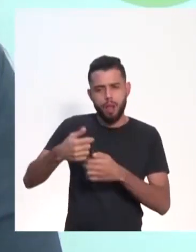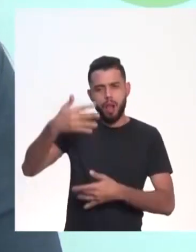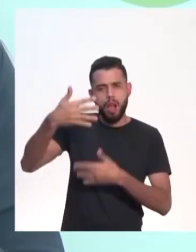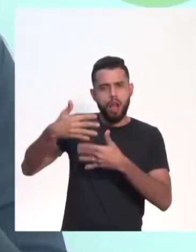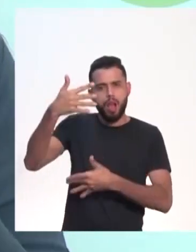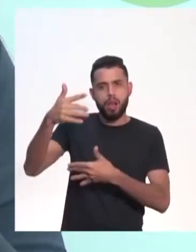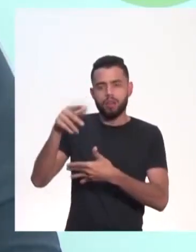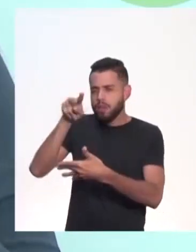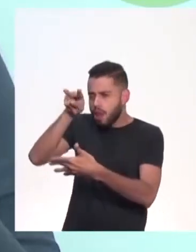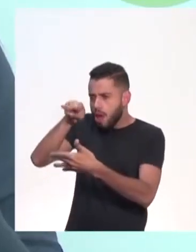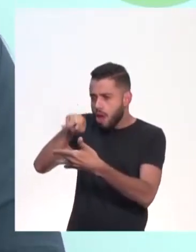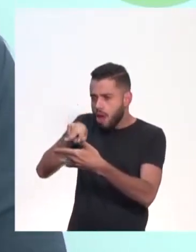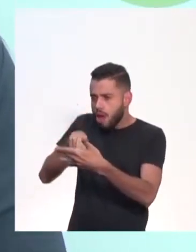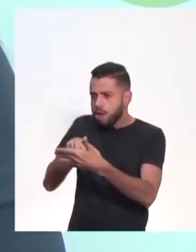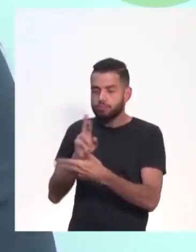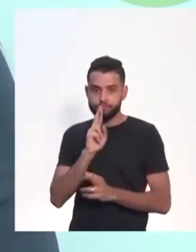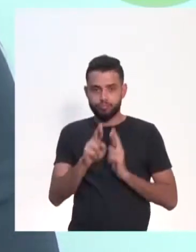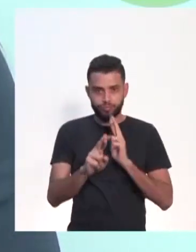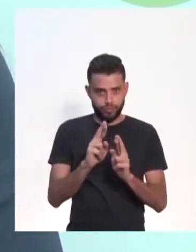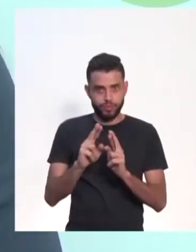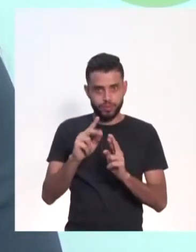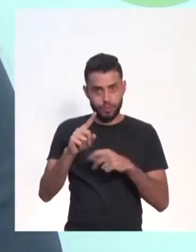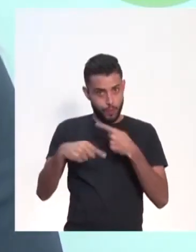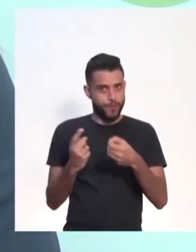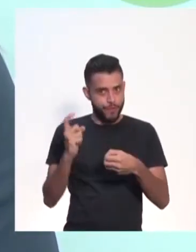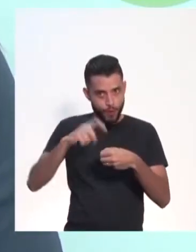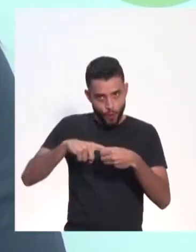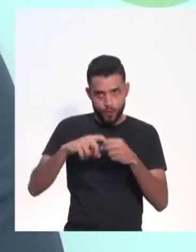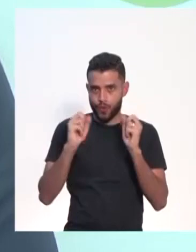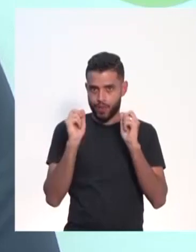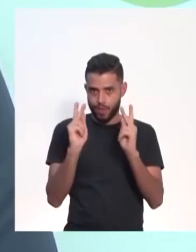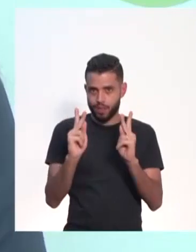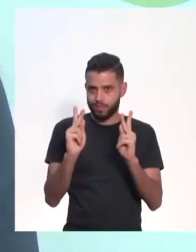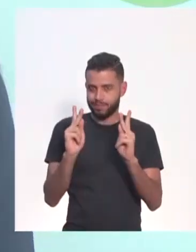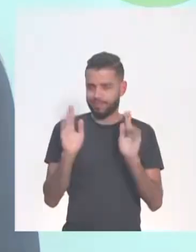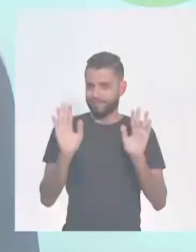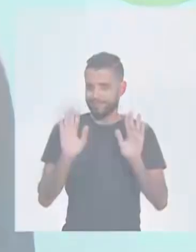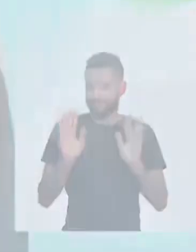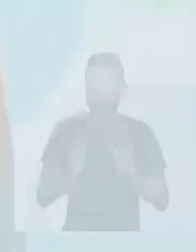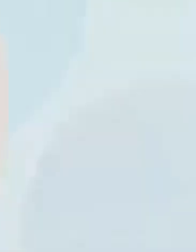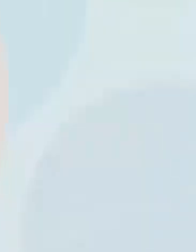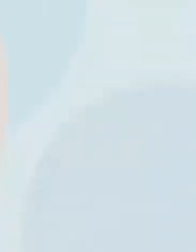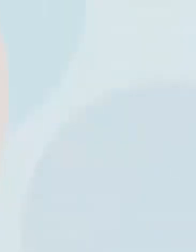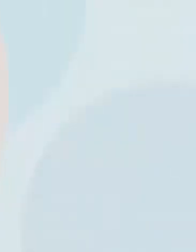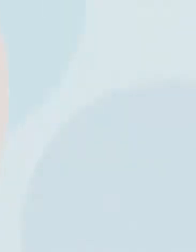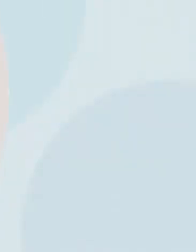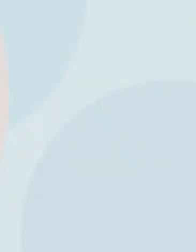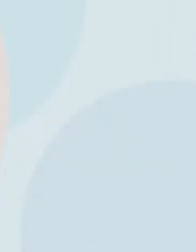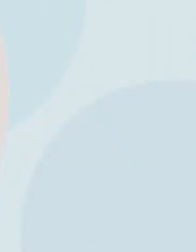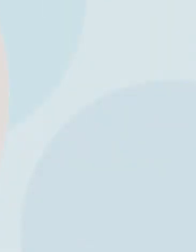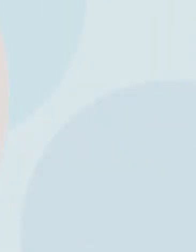para cá. A gente se encontra rapidinho, tudo bem? Então, até lá.